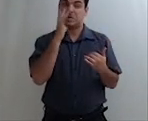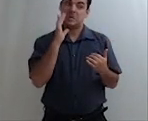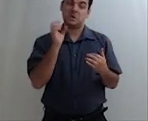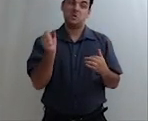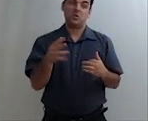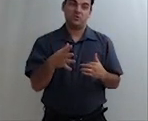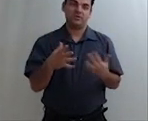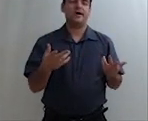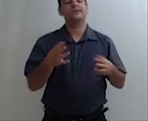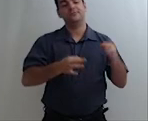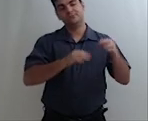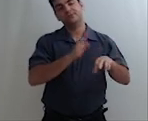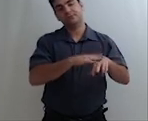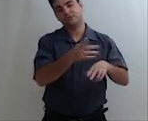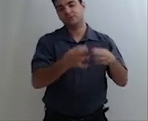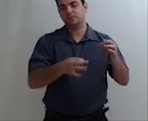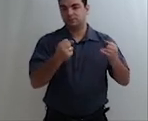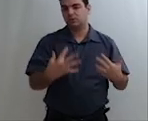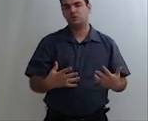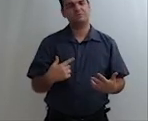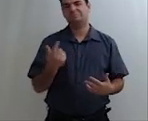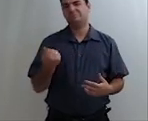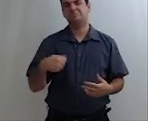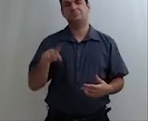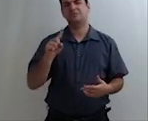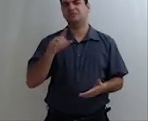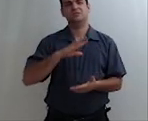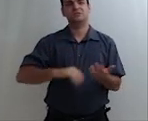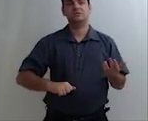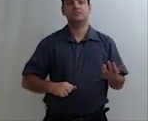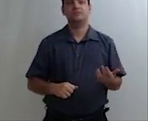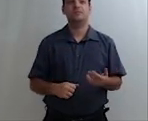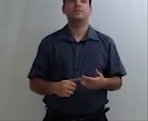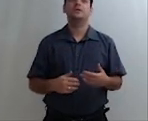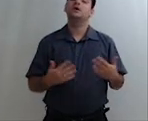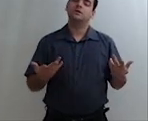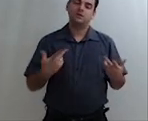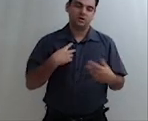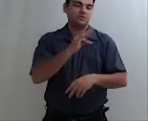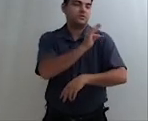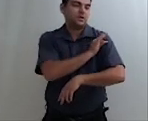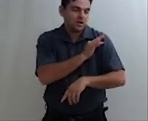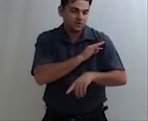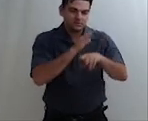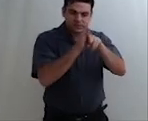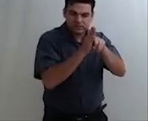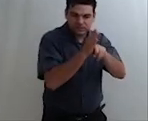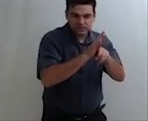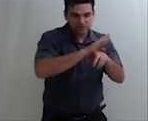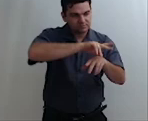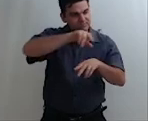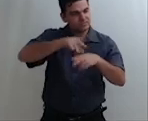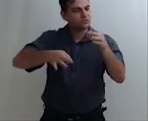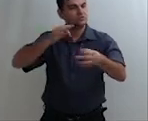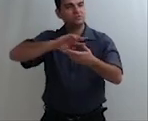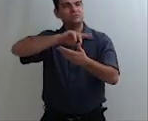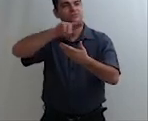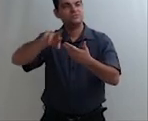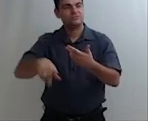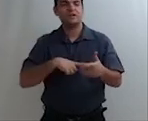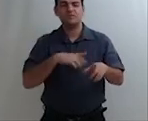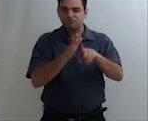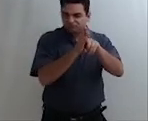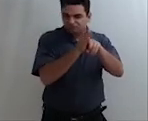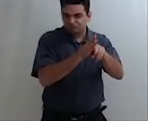fundamentada e foi afastada houve análise das provas técnicas por diversos magistrados inclusive da da